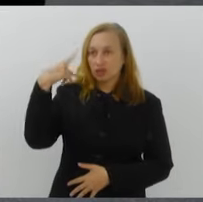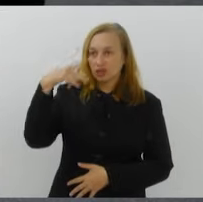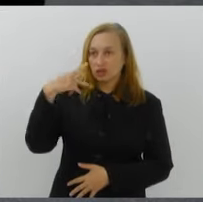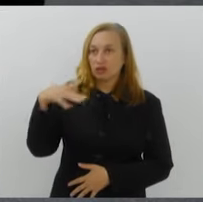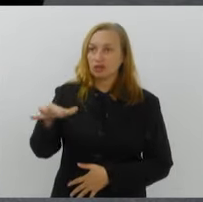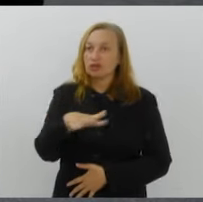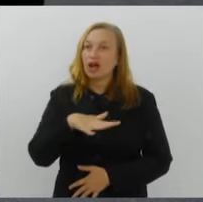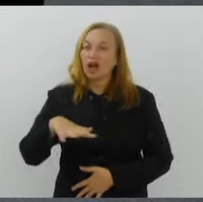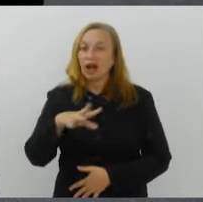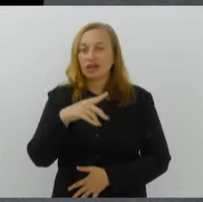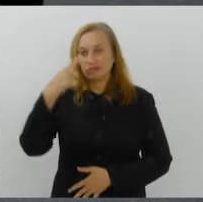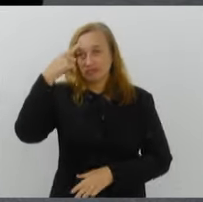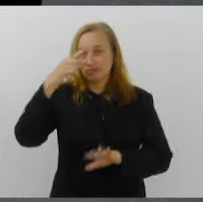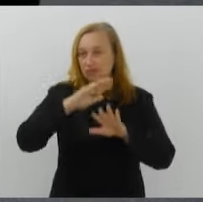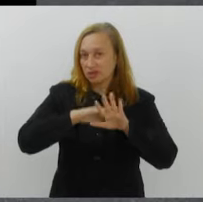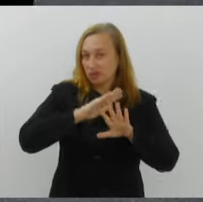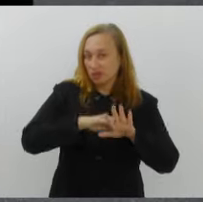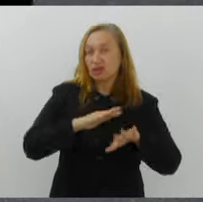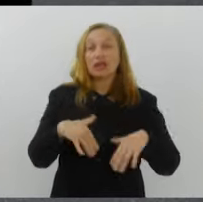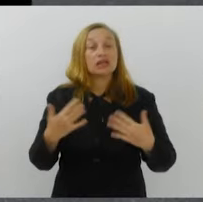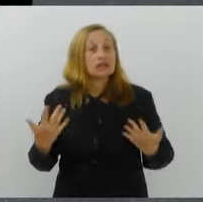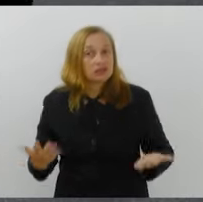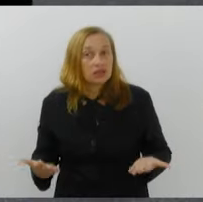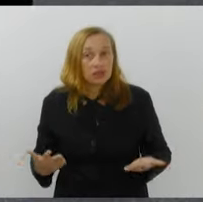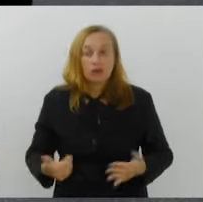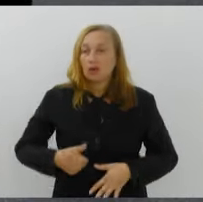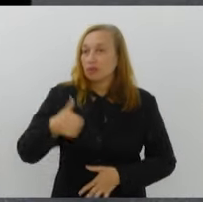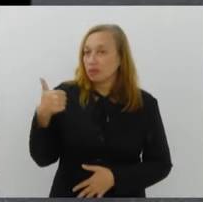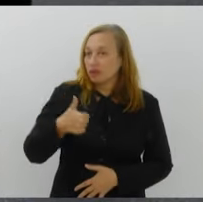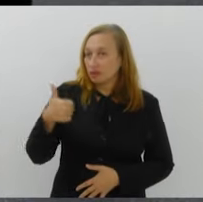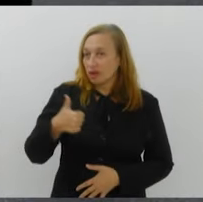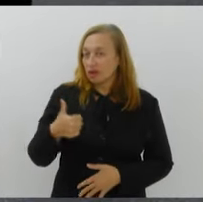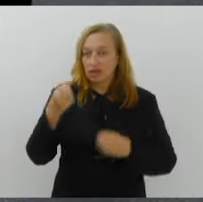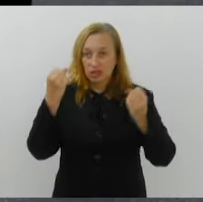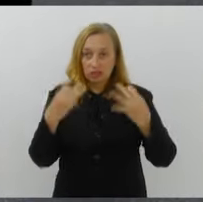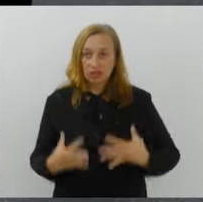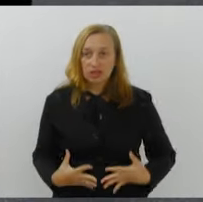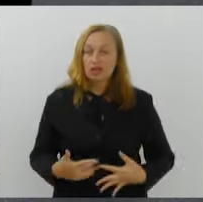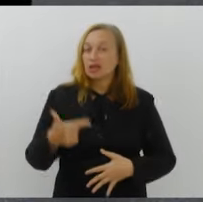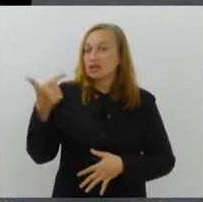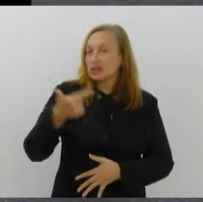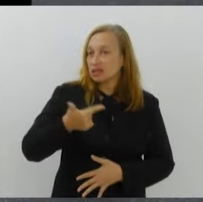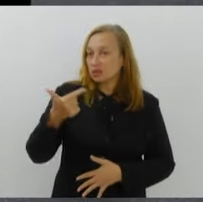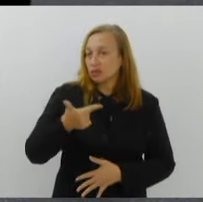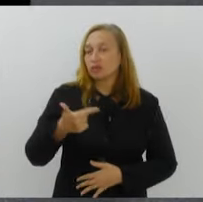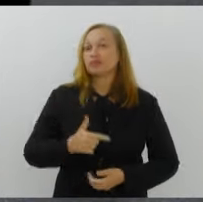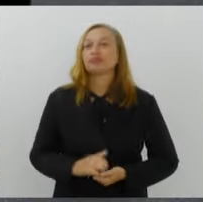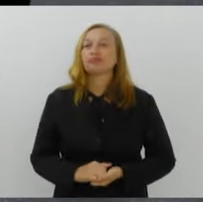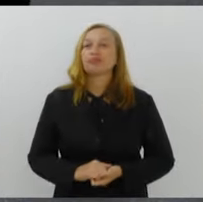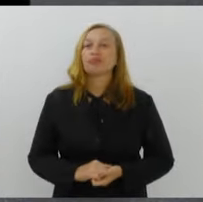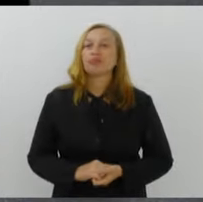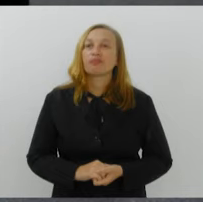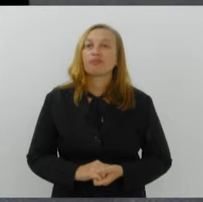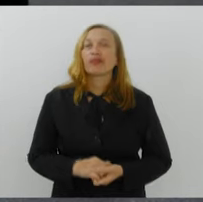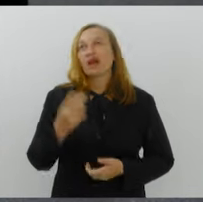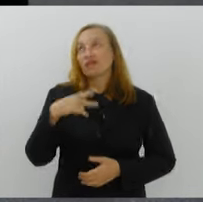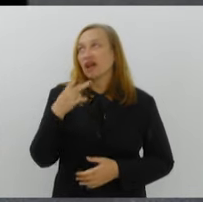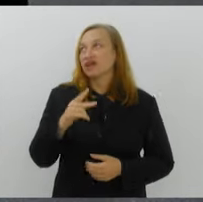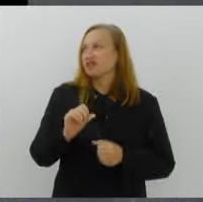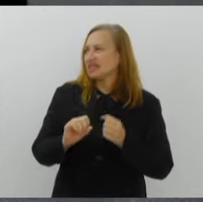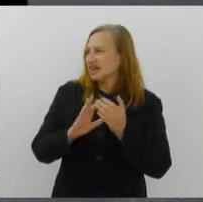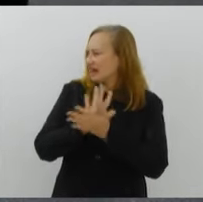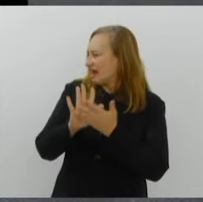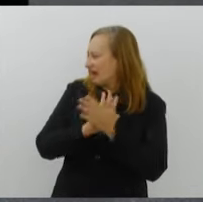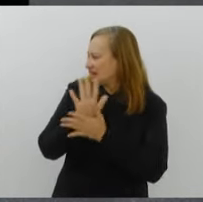campo ideológico. Então, esse era o primeiro esclarecimento que eu ia fazer. O segundo esclarecimento é que, assim, ele fala que não falaram nada.